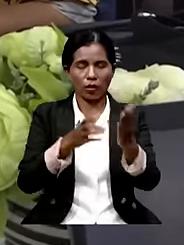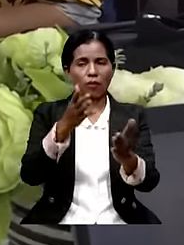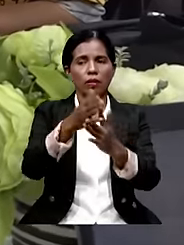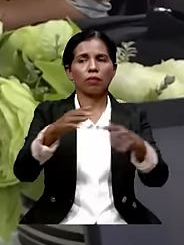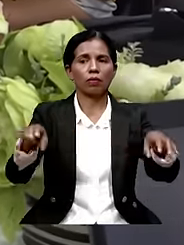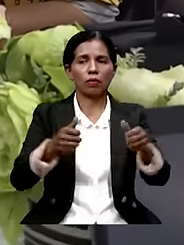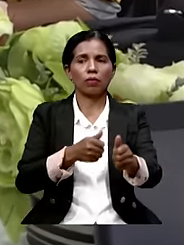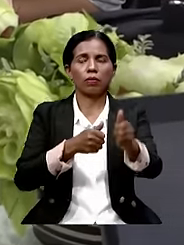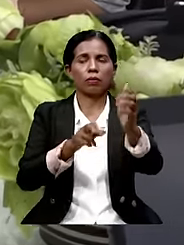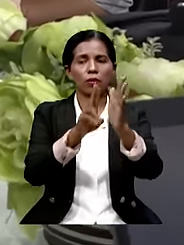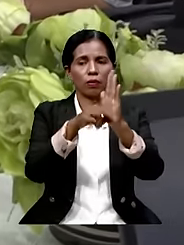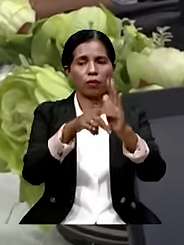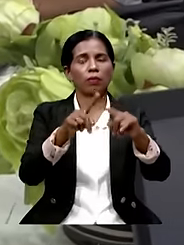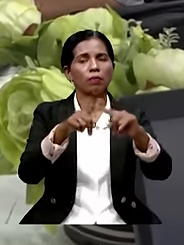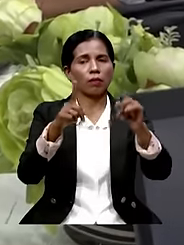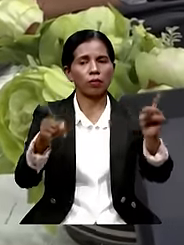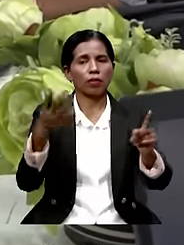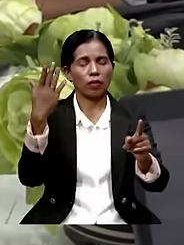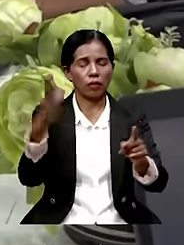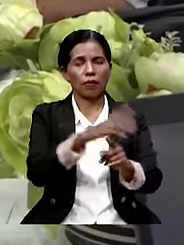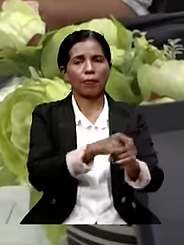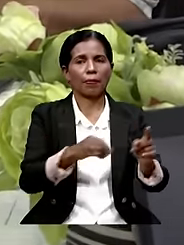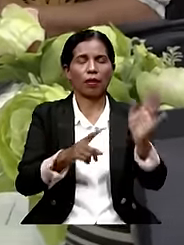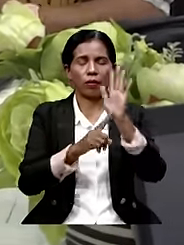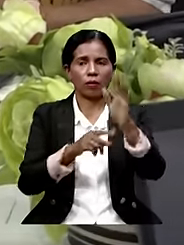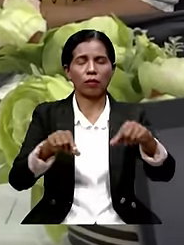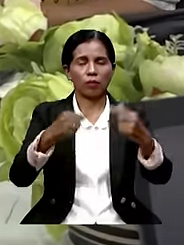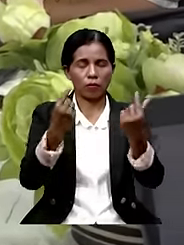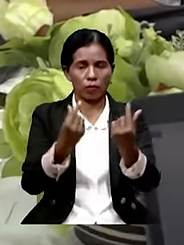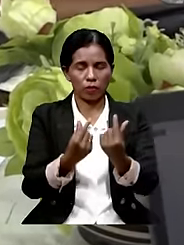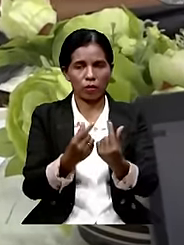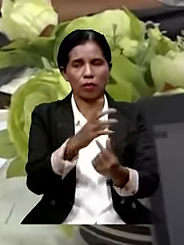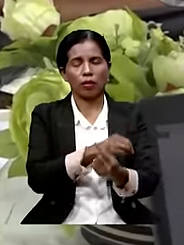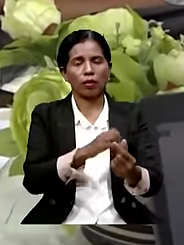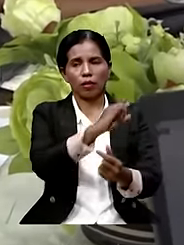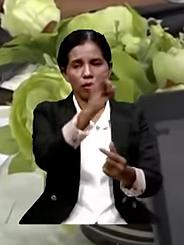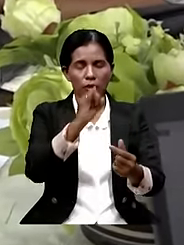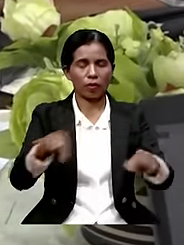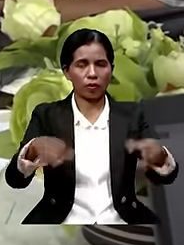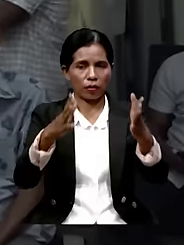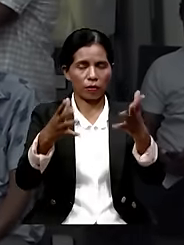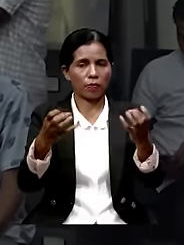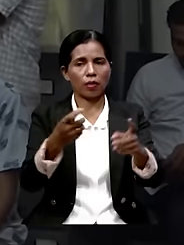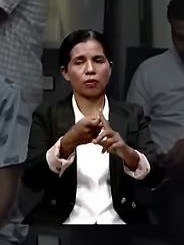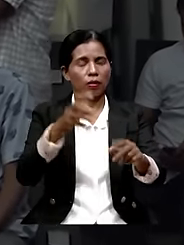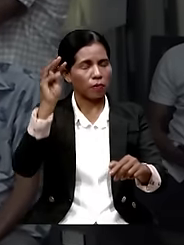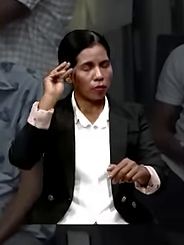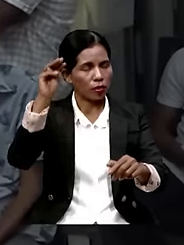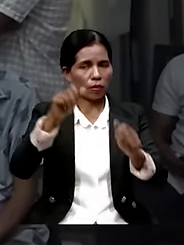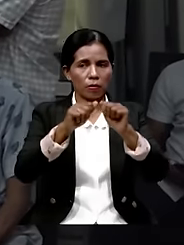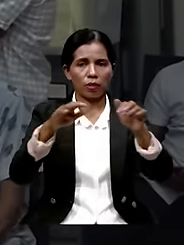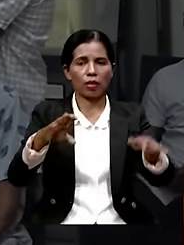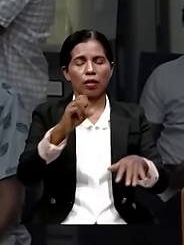servicio tuir horas mai be in inspeção surpresa husi equipa conjunta identifica funcionario balon husi Ministério de